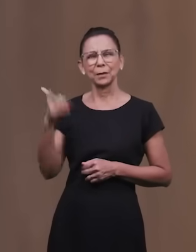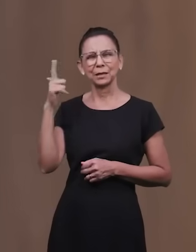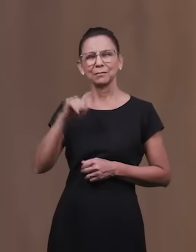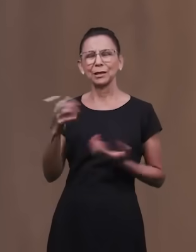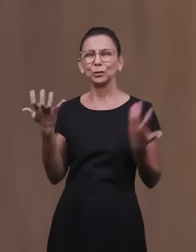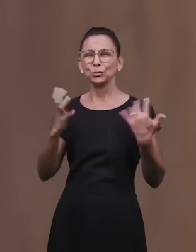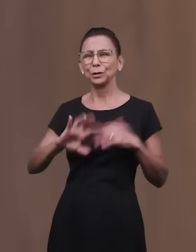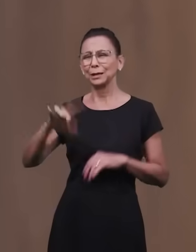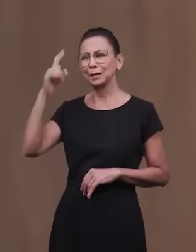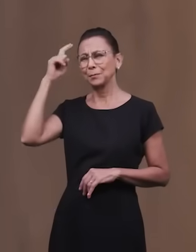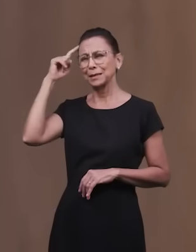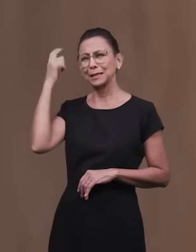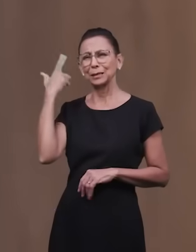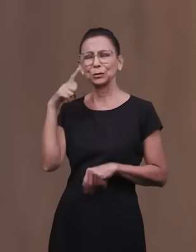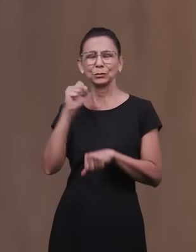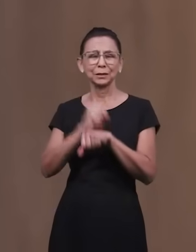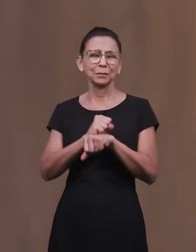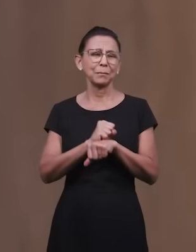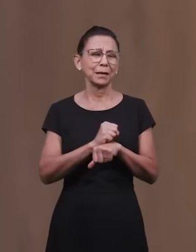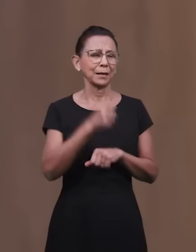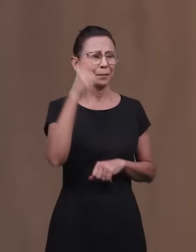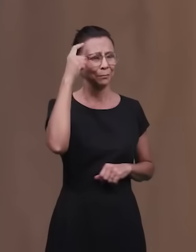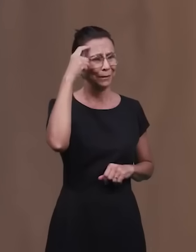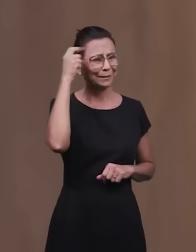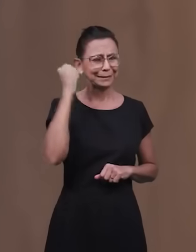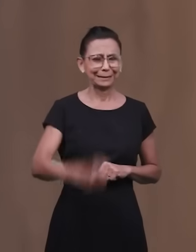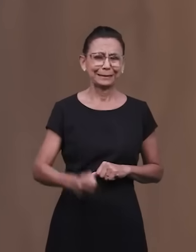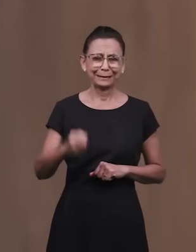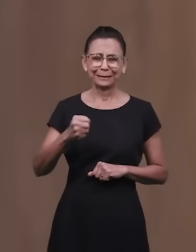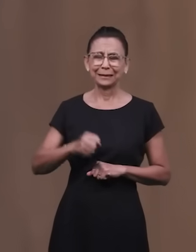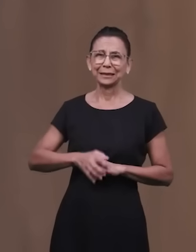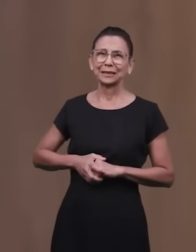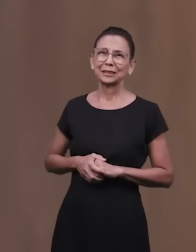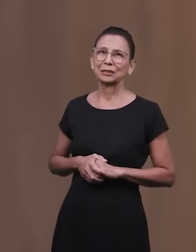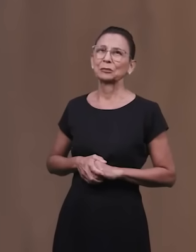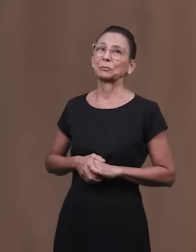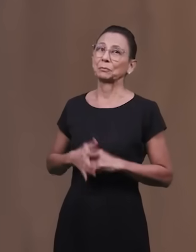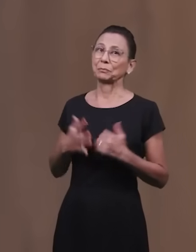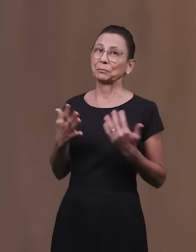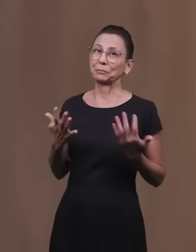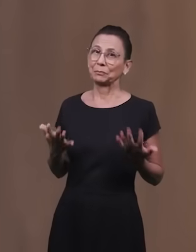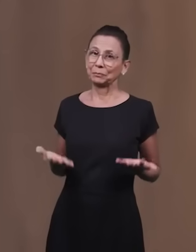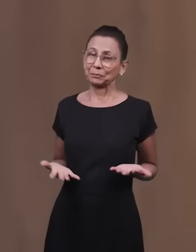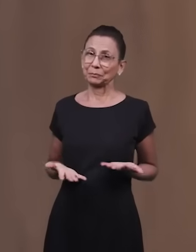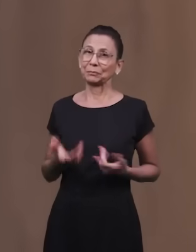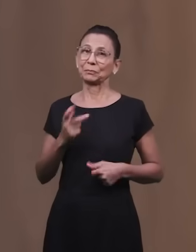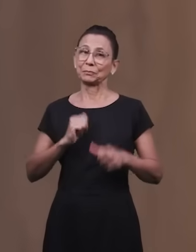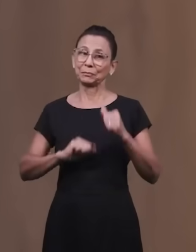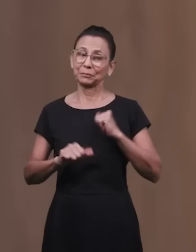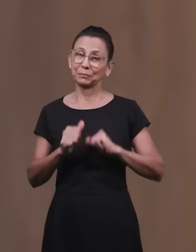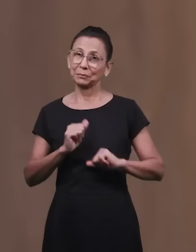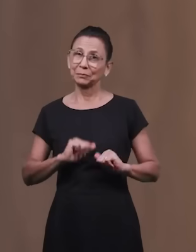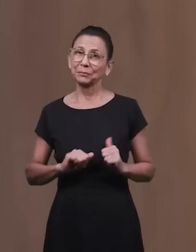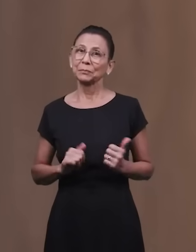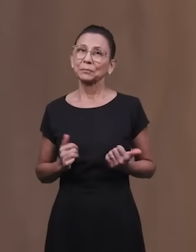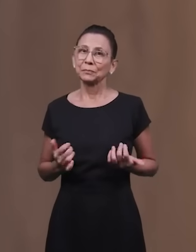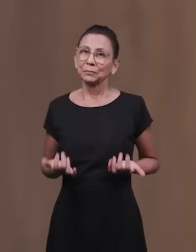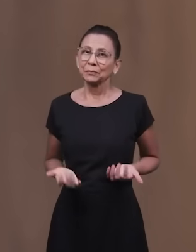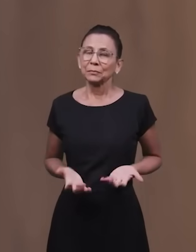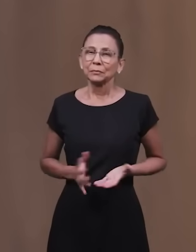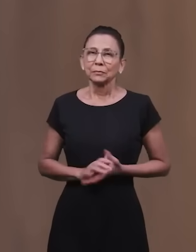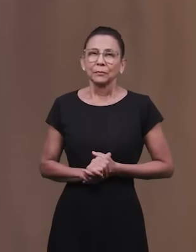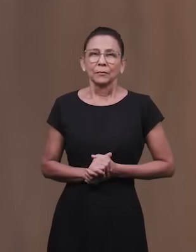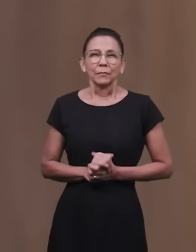vão incomodando. Eu não queria pensar nisso, mas não consigo parar de pensar. É um outro sintoma que dá muito trabalho, a